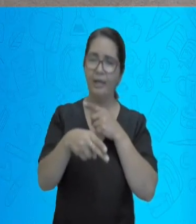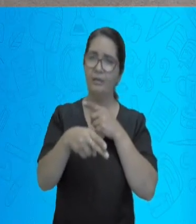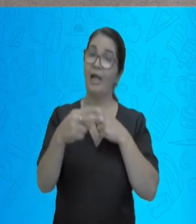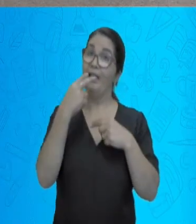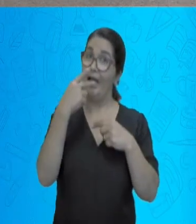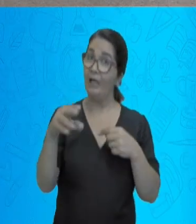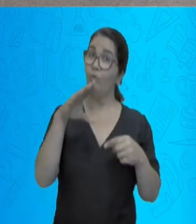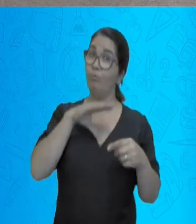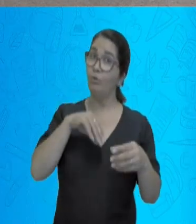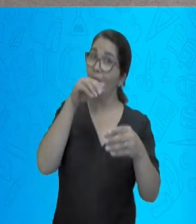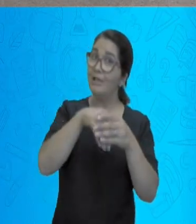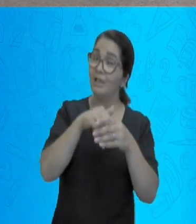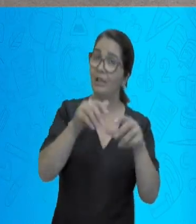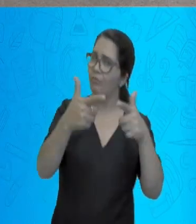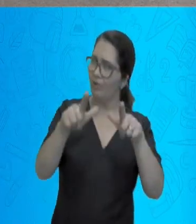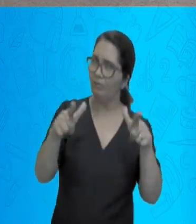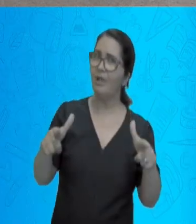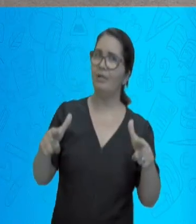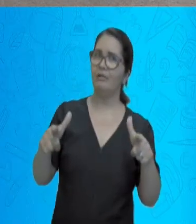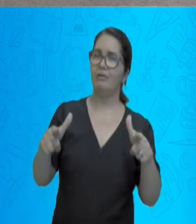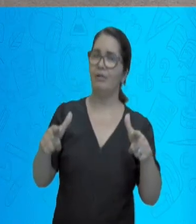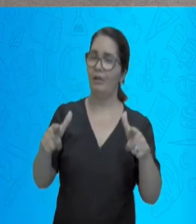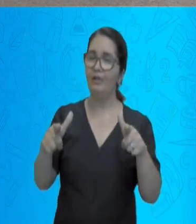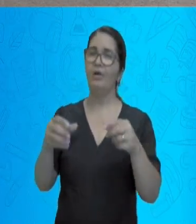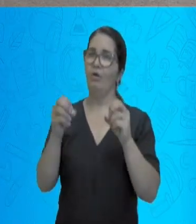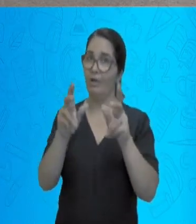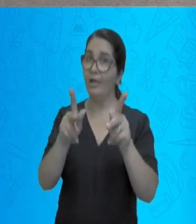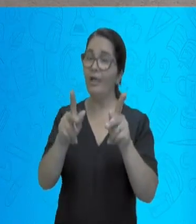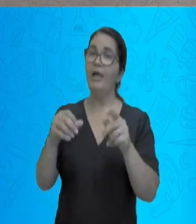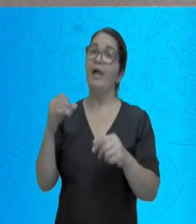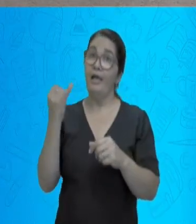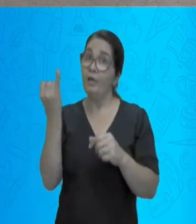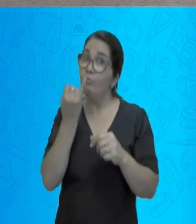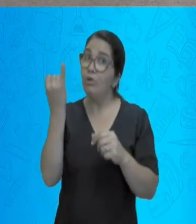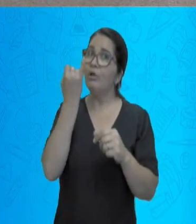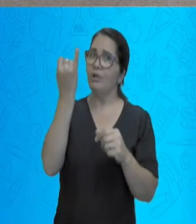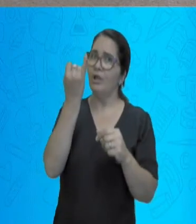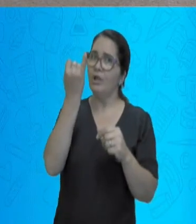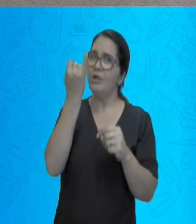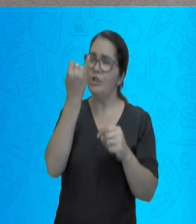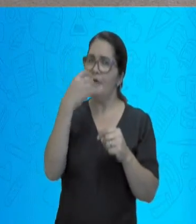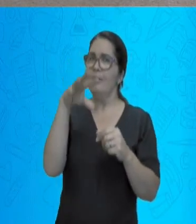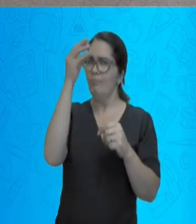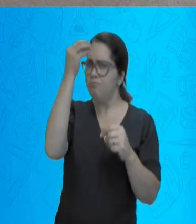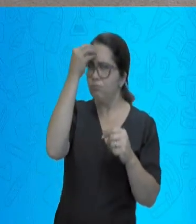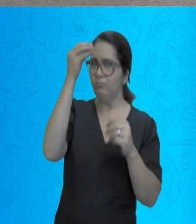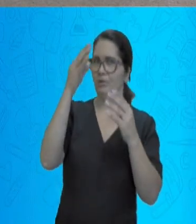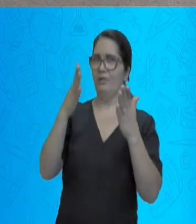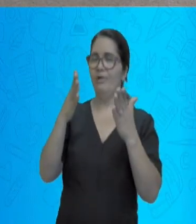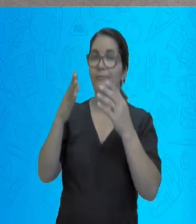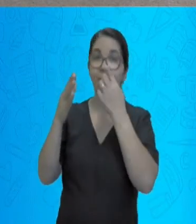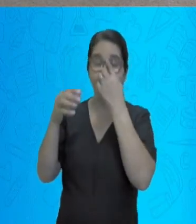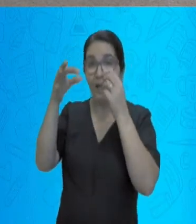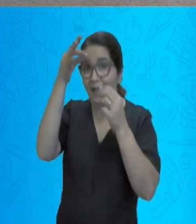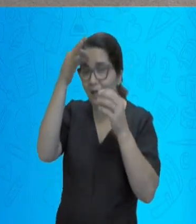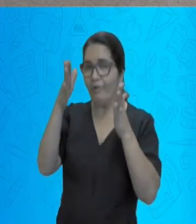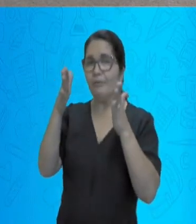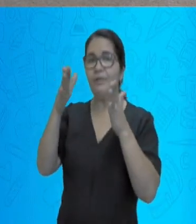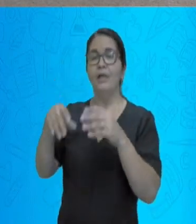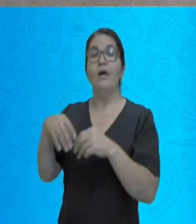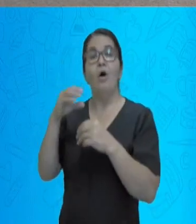portuguesa alguma palavra que inicie com essa letra. Importante gravar também. Então, observe onde a C cedilha